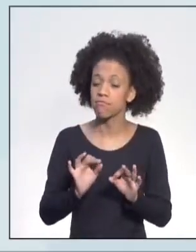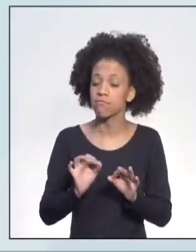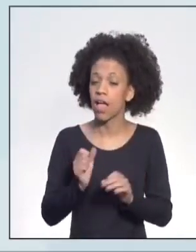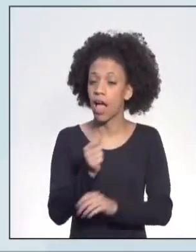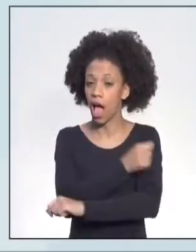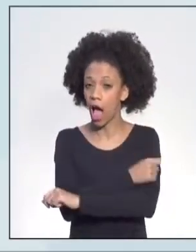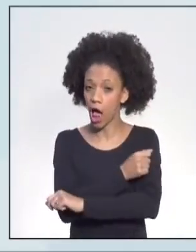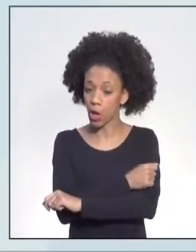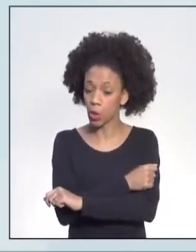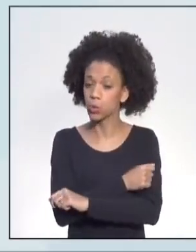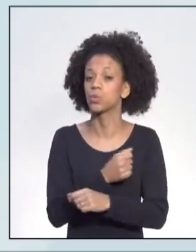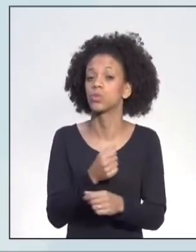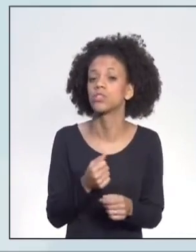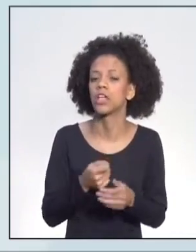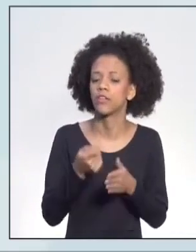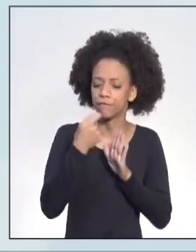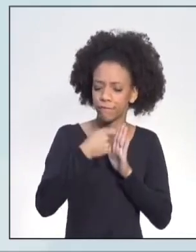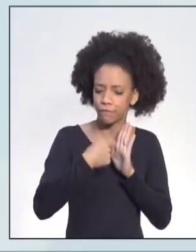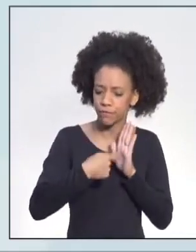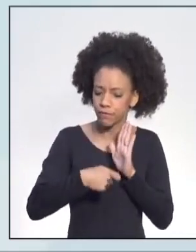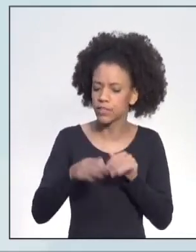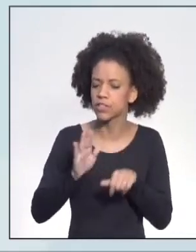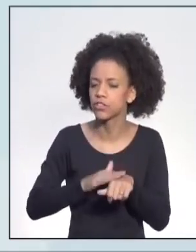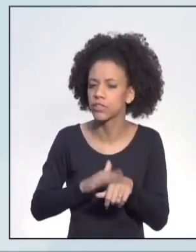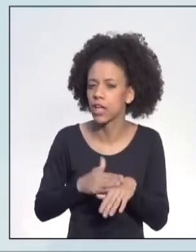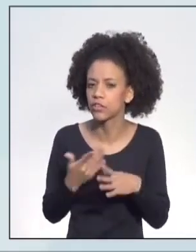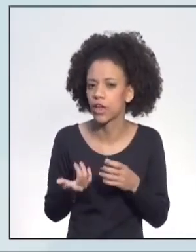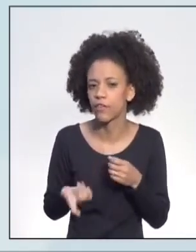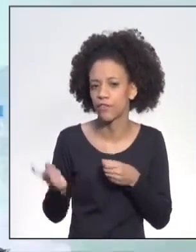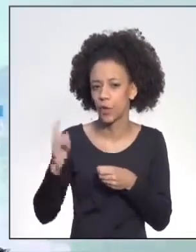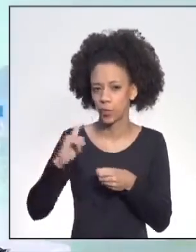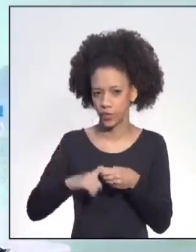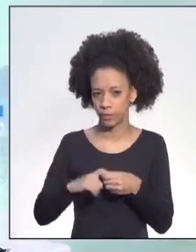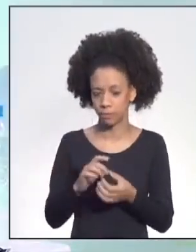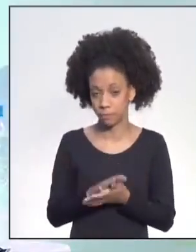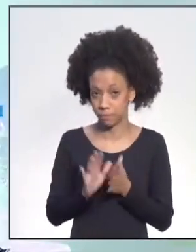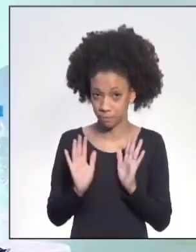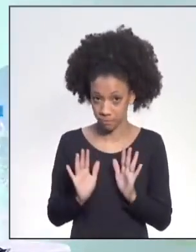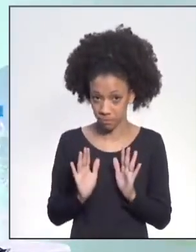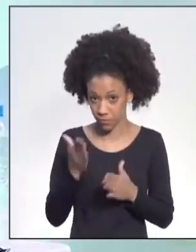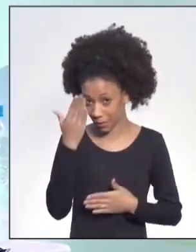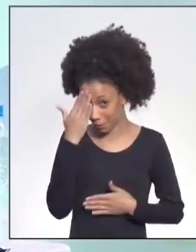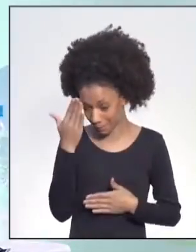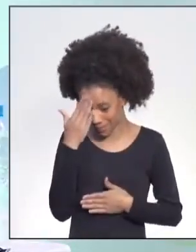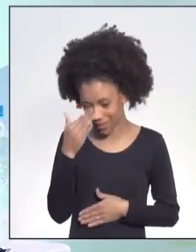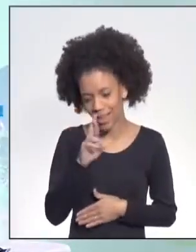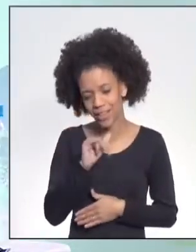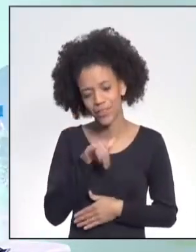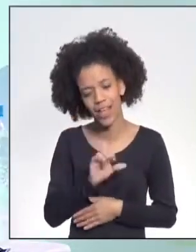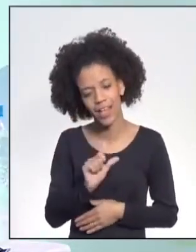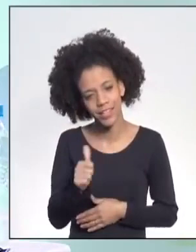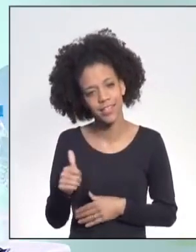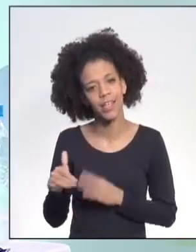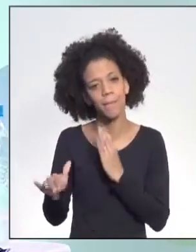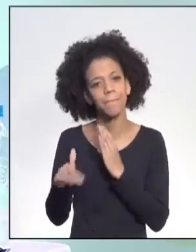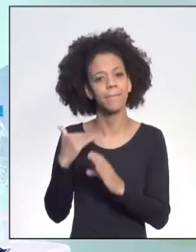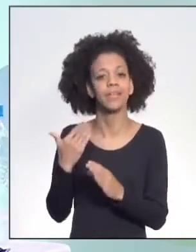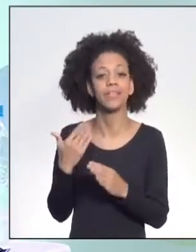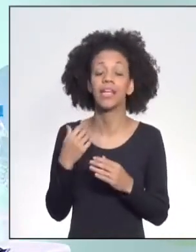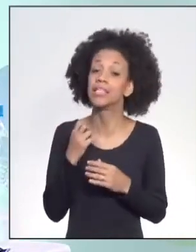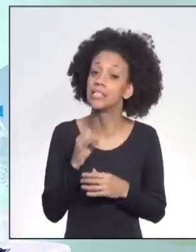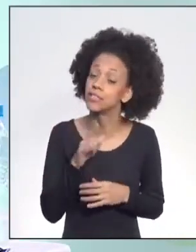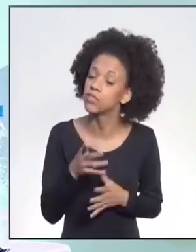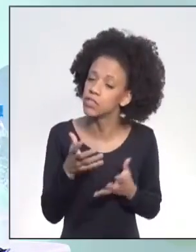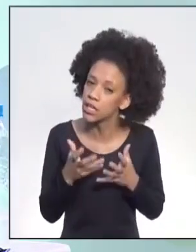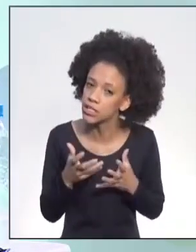que fazem as suas atividades. Vou voltar aqui para mim. Muito obrigada, Raíssa, por ter mandado o seu caderno. Caso vocês